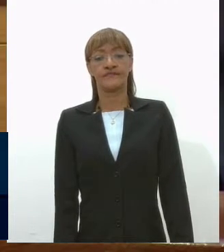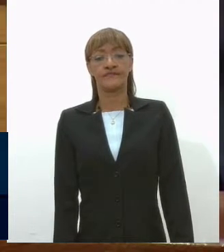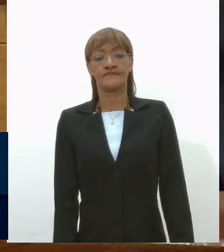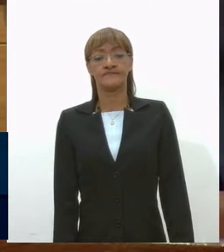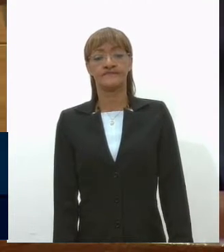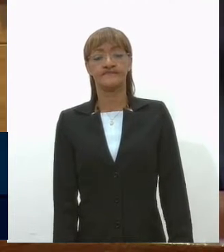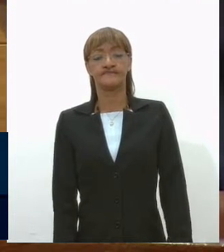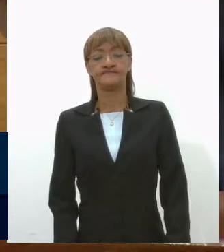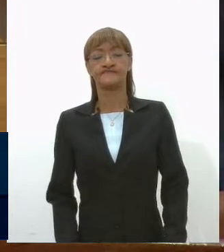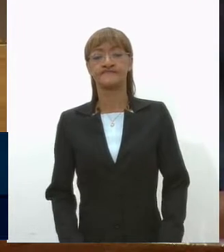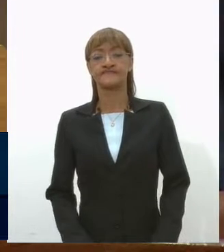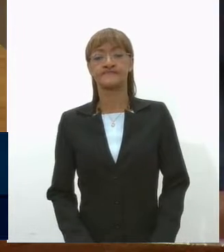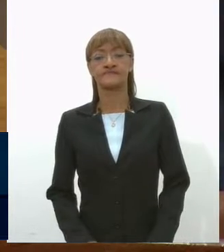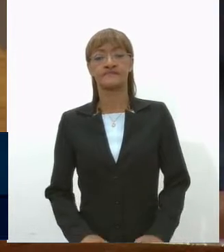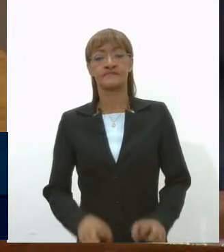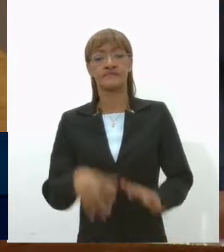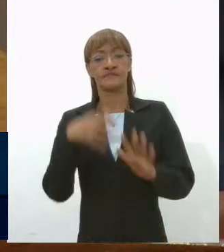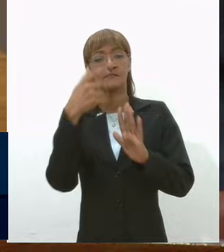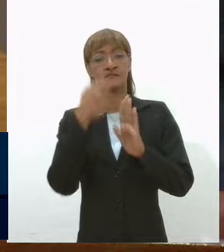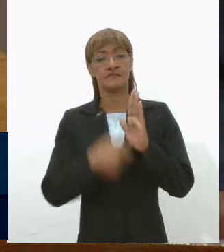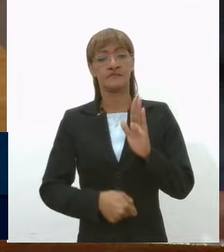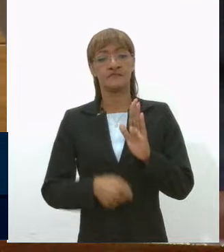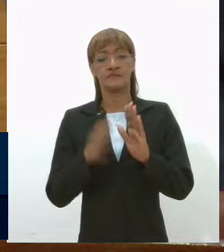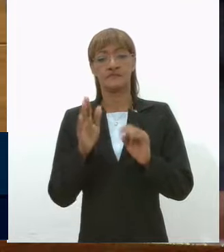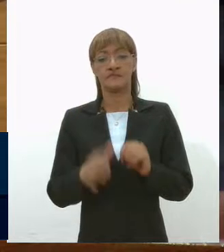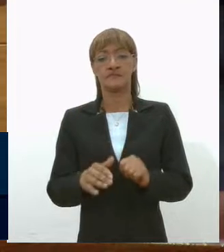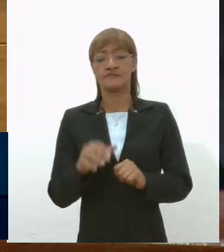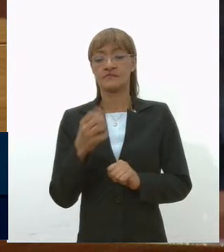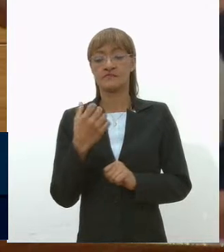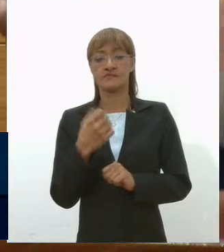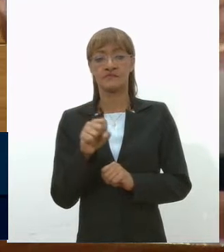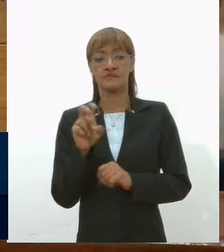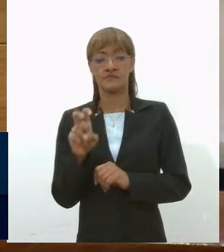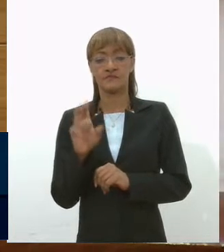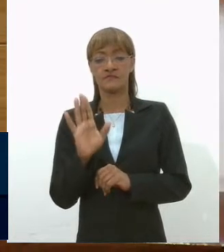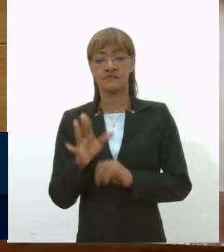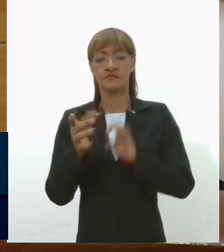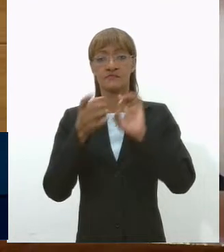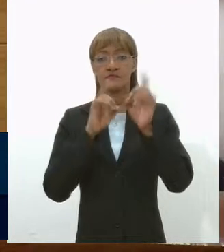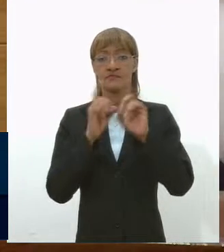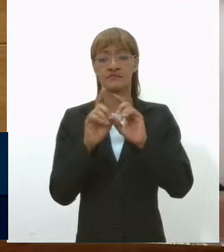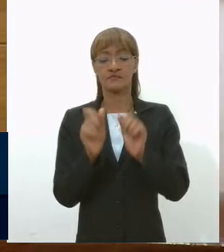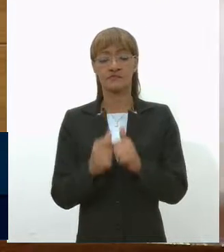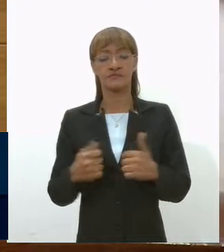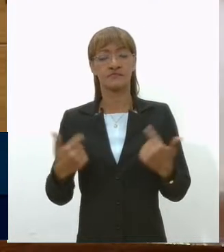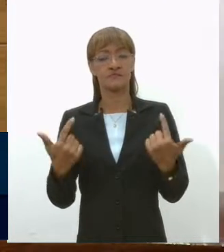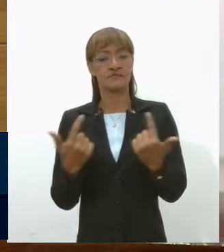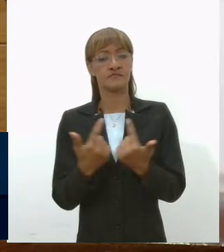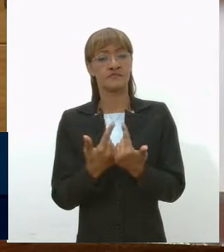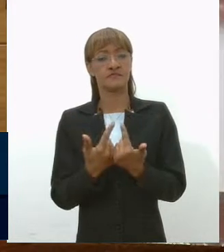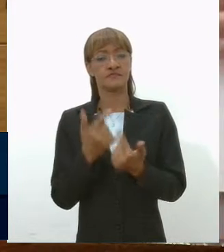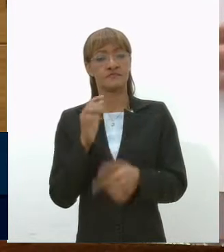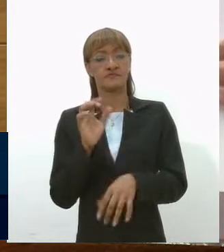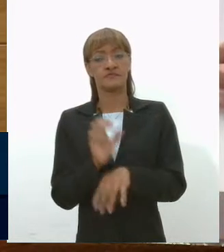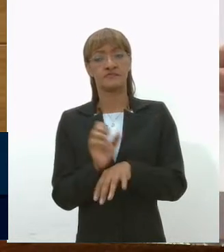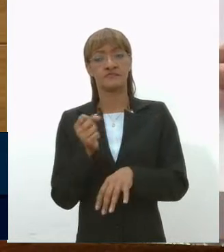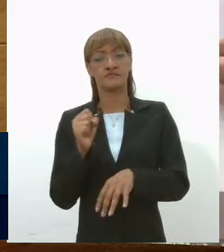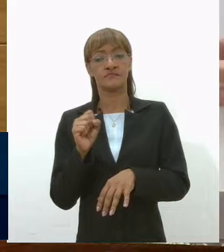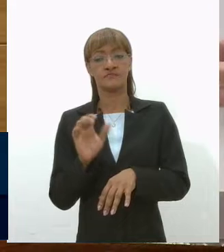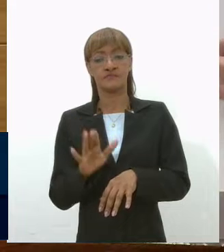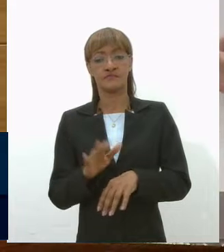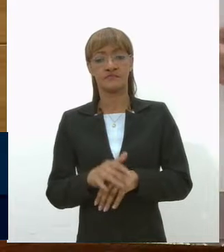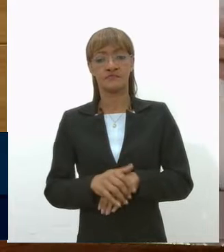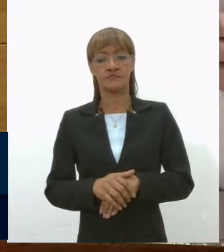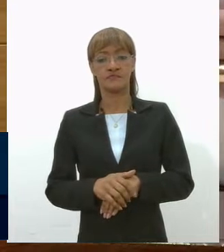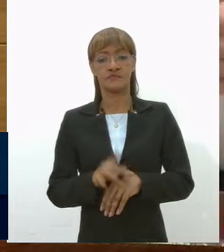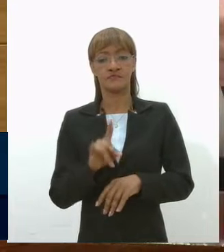Ata da 85ª sessão extraordinária da Assembleia Legislativa de Sergipe, realizada